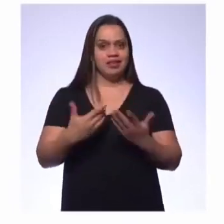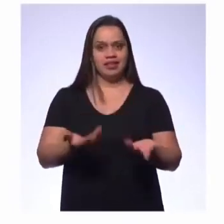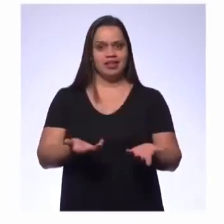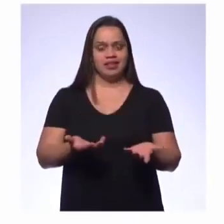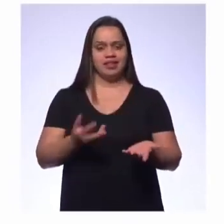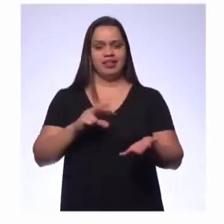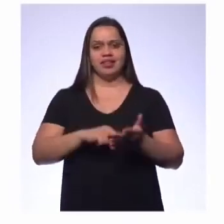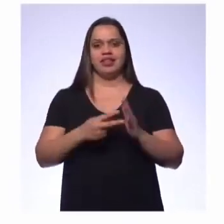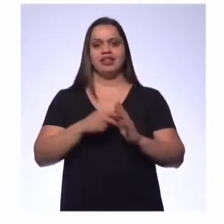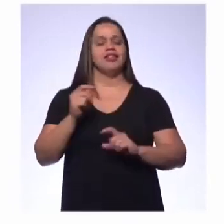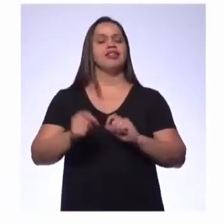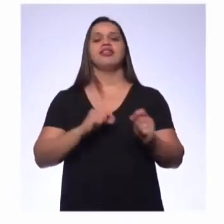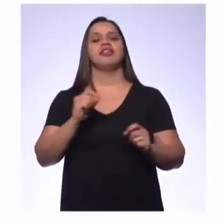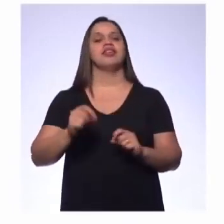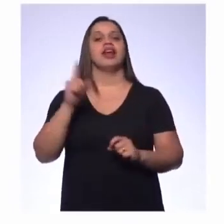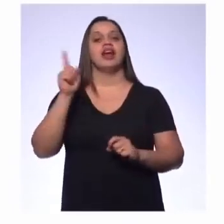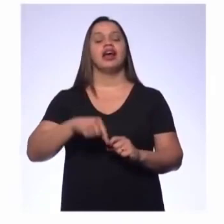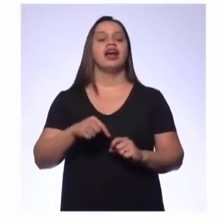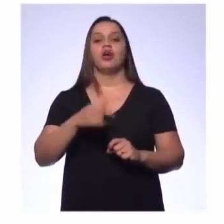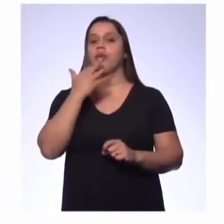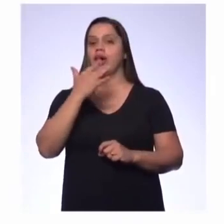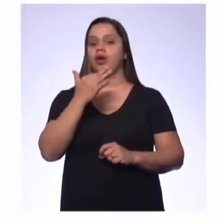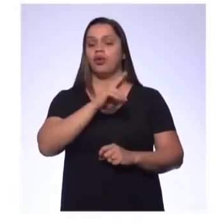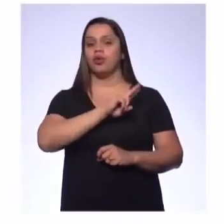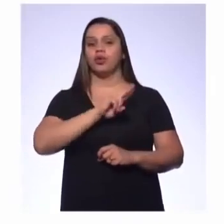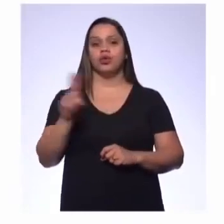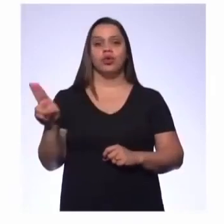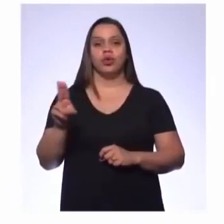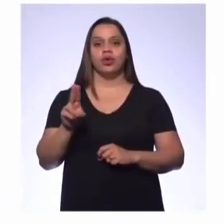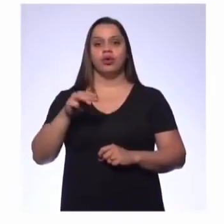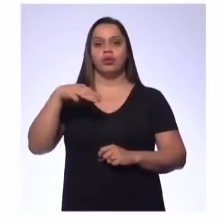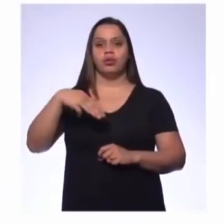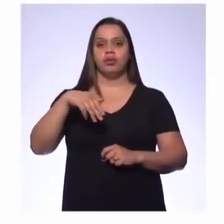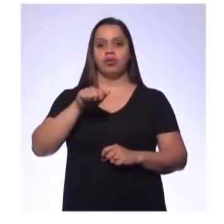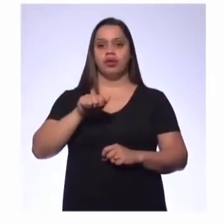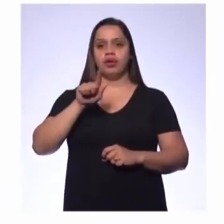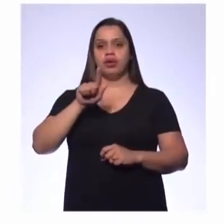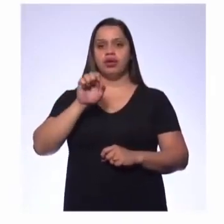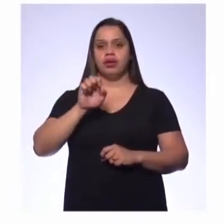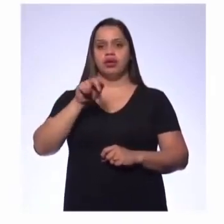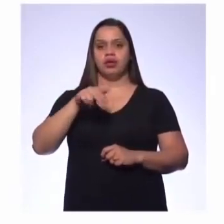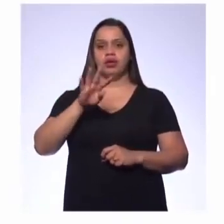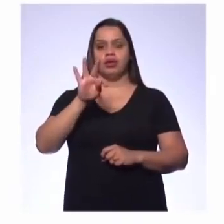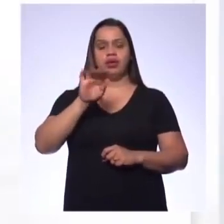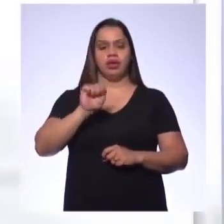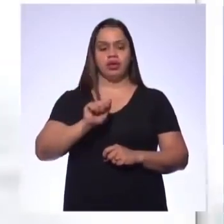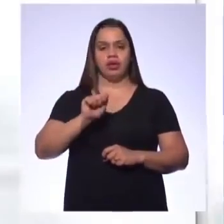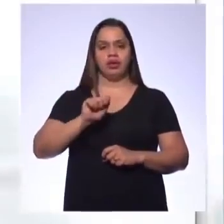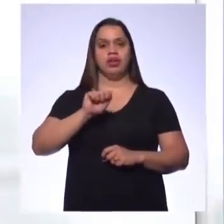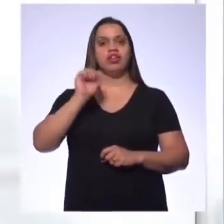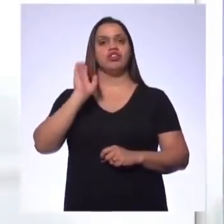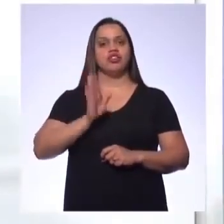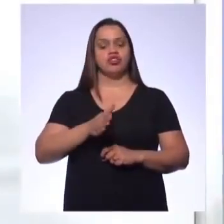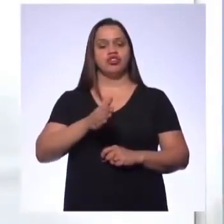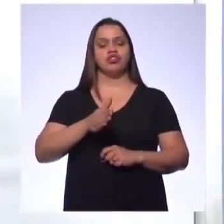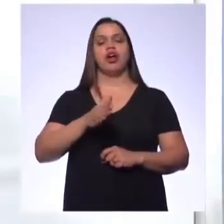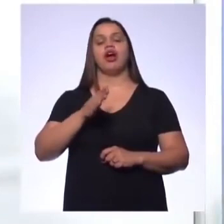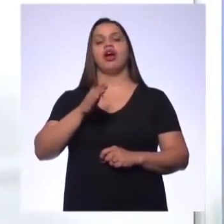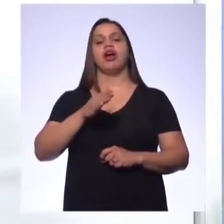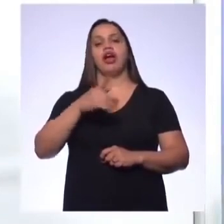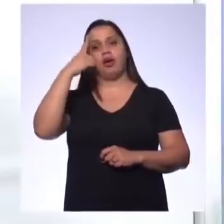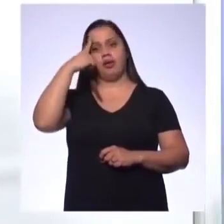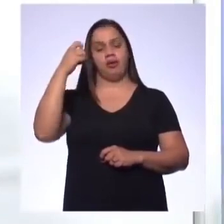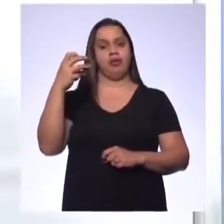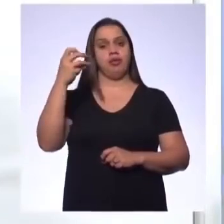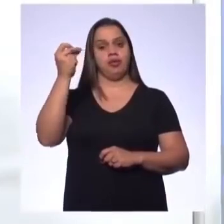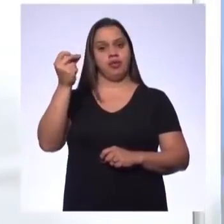Esse fantasma aí é de uma cor chamada magenta, que já é uma invenção do seu cérebro. Né? A gente já